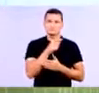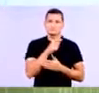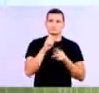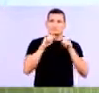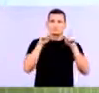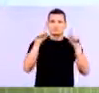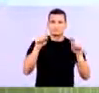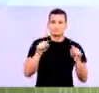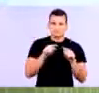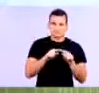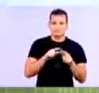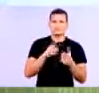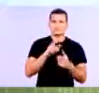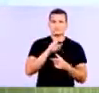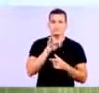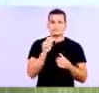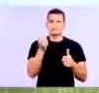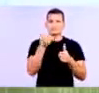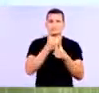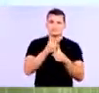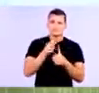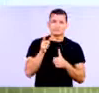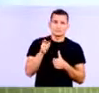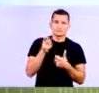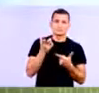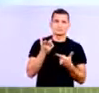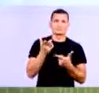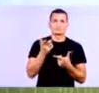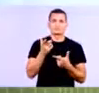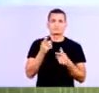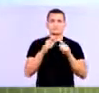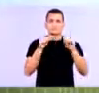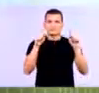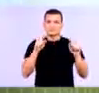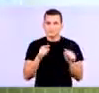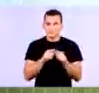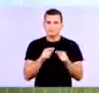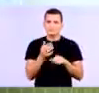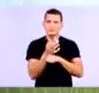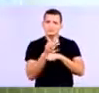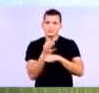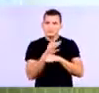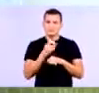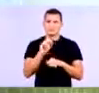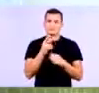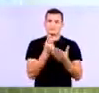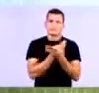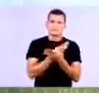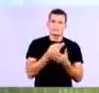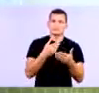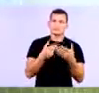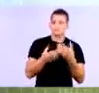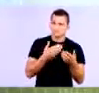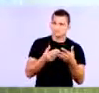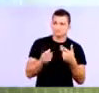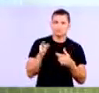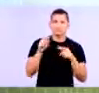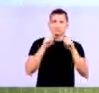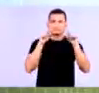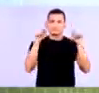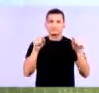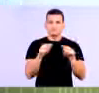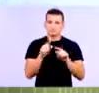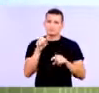entrou de recesso, né, ou está doente, algo aconteceu, algum evento aconteceu com aquele funcionário, não é